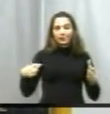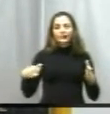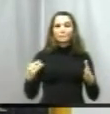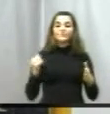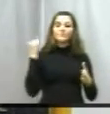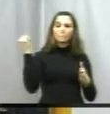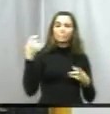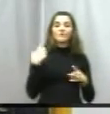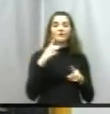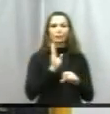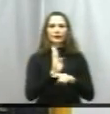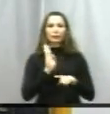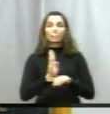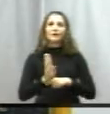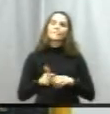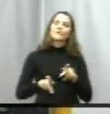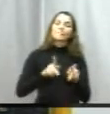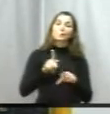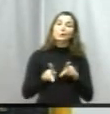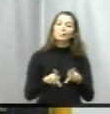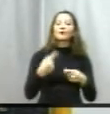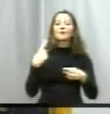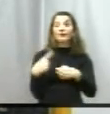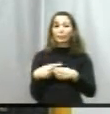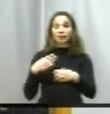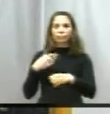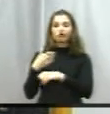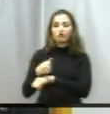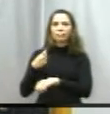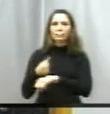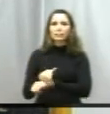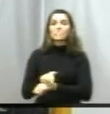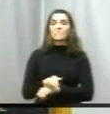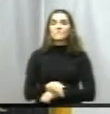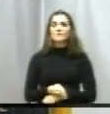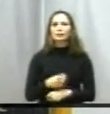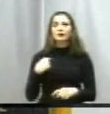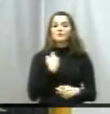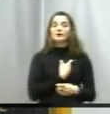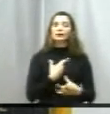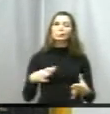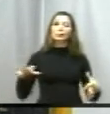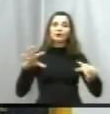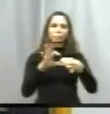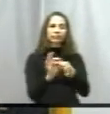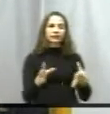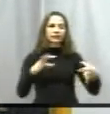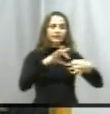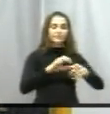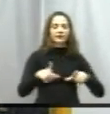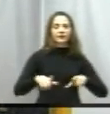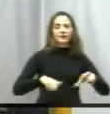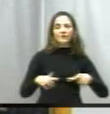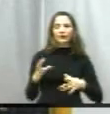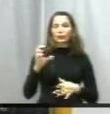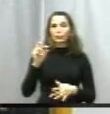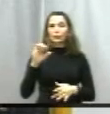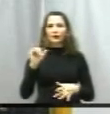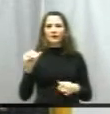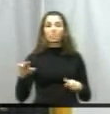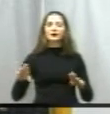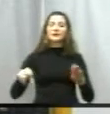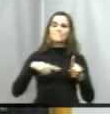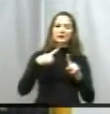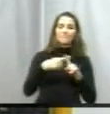porque atende a população diretamente no bairro, e nós estamos estabelecendo parcerias de trabalho com os CRAS e a Escola